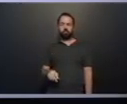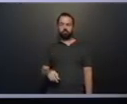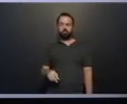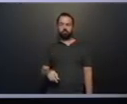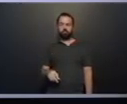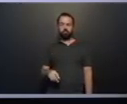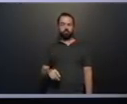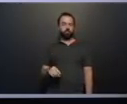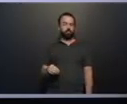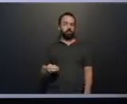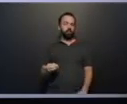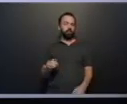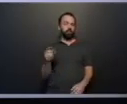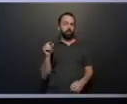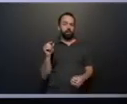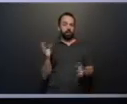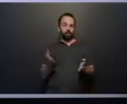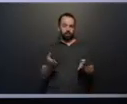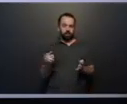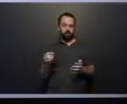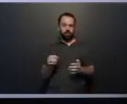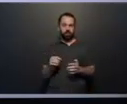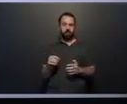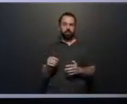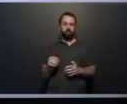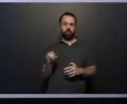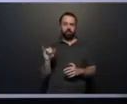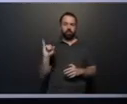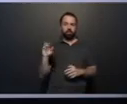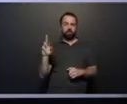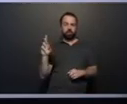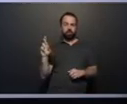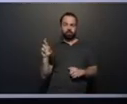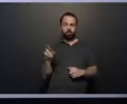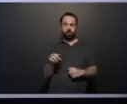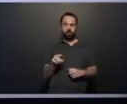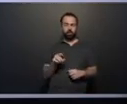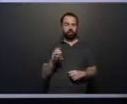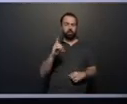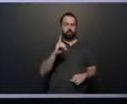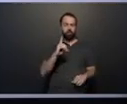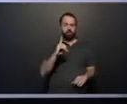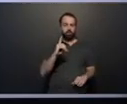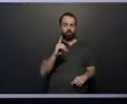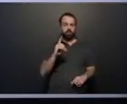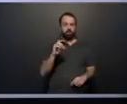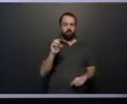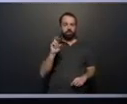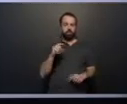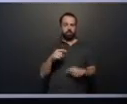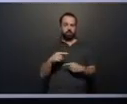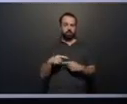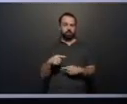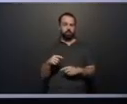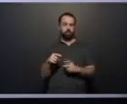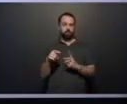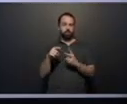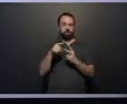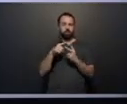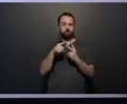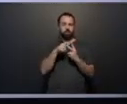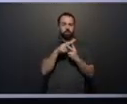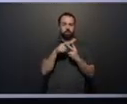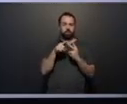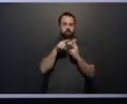Aí vem o número irracional. Diagonal é igual a raiz quadrada de 2. Daí